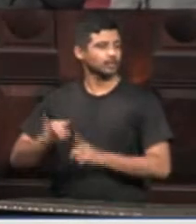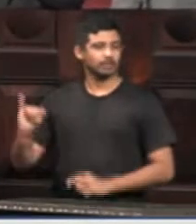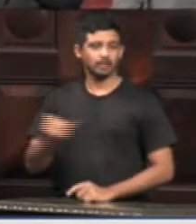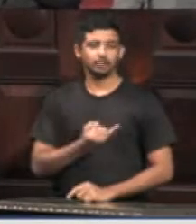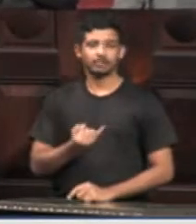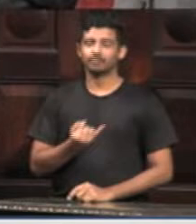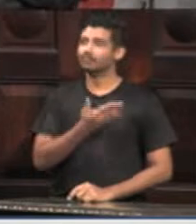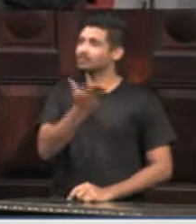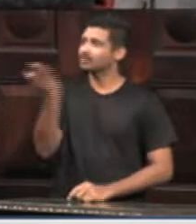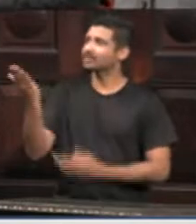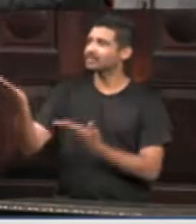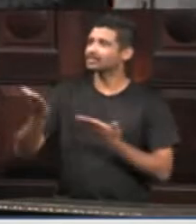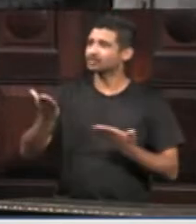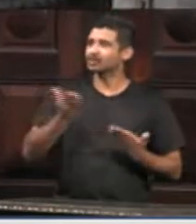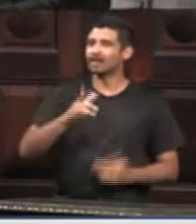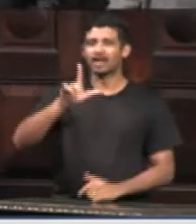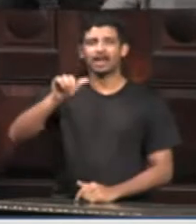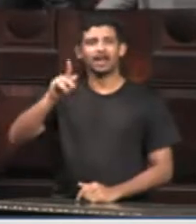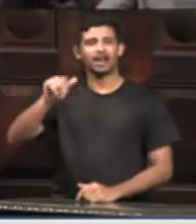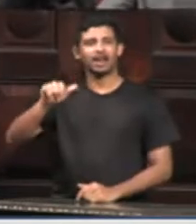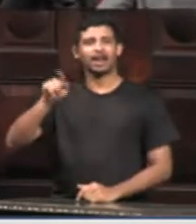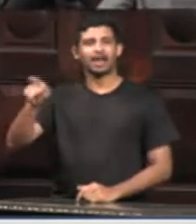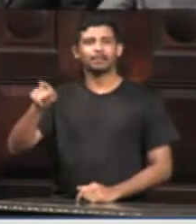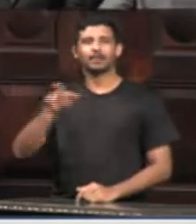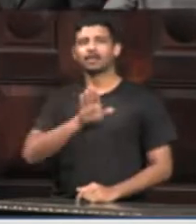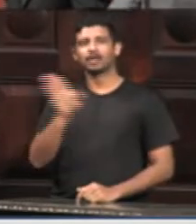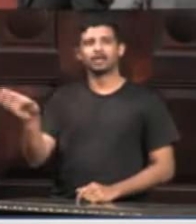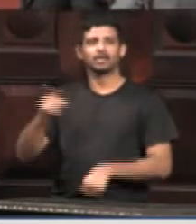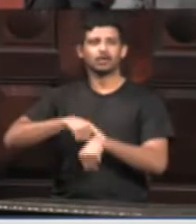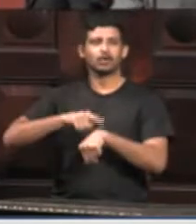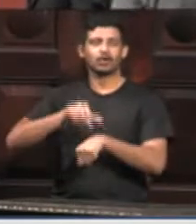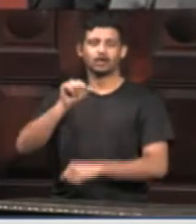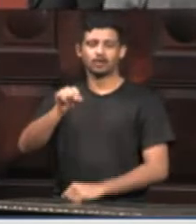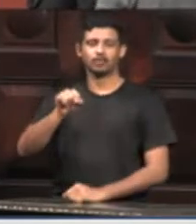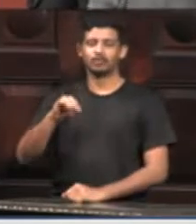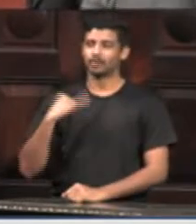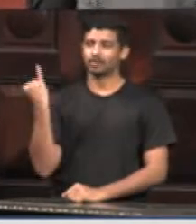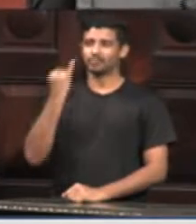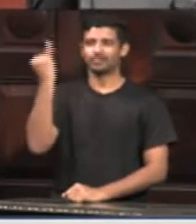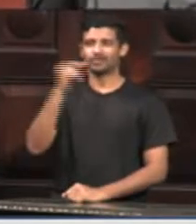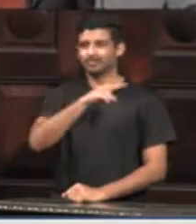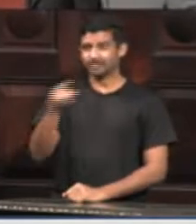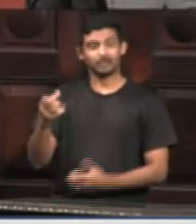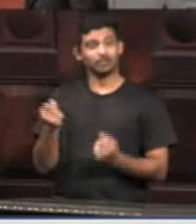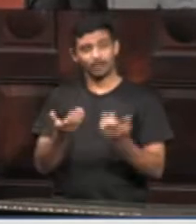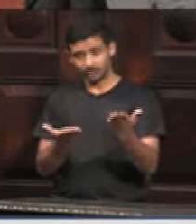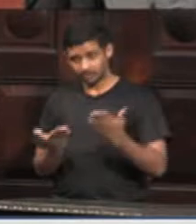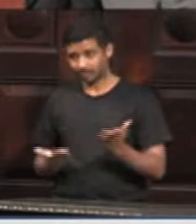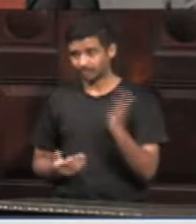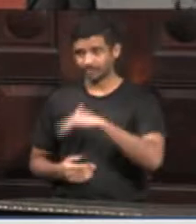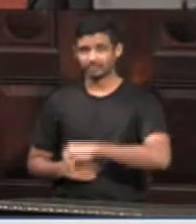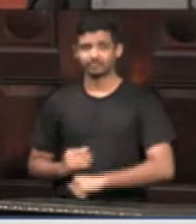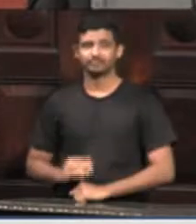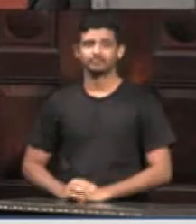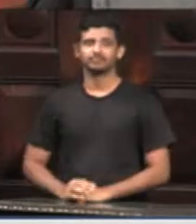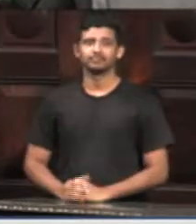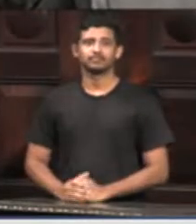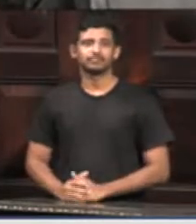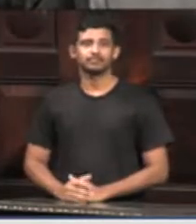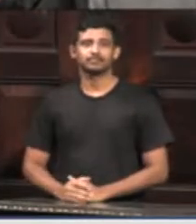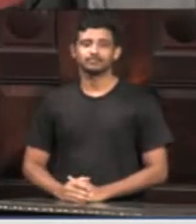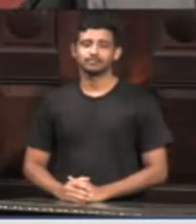os jovens a ir na Lapa hoje, às 18 horas, comício pela democracia. Importante, apareçam para derrotar o fascismo.